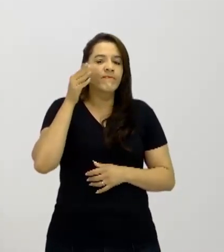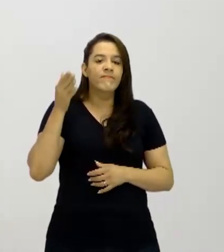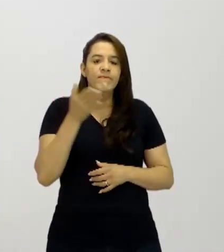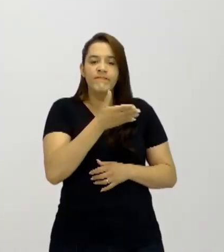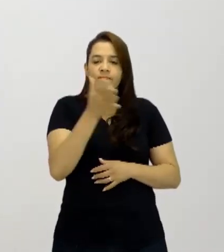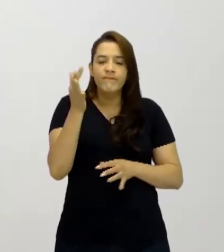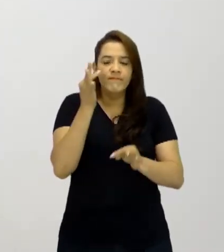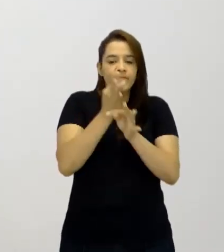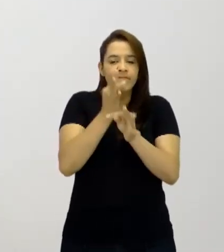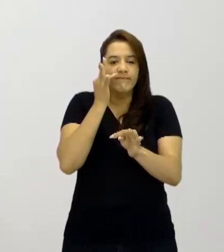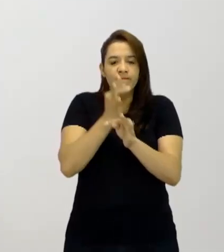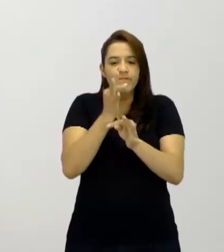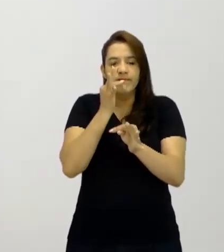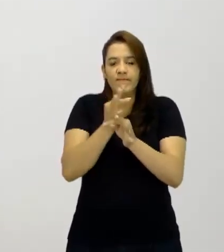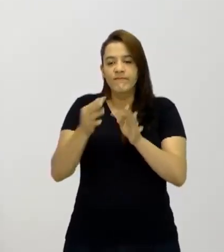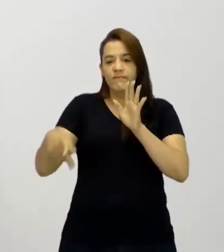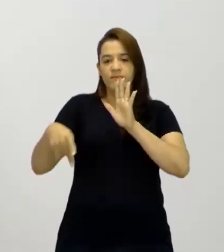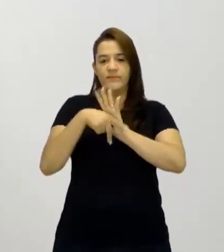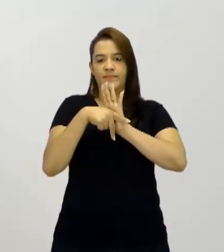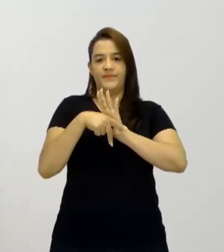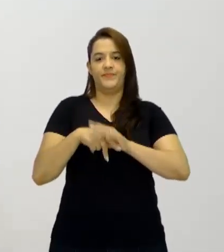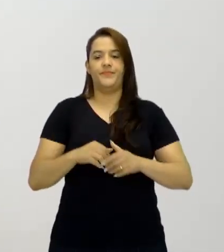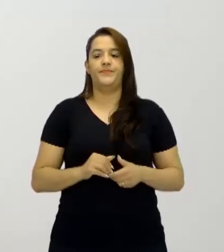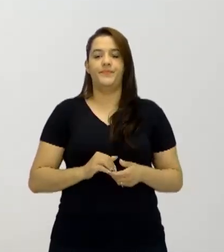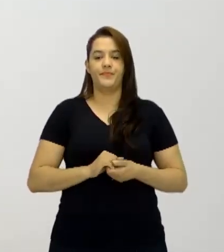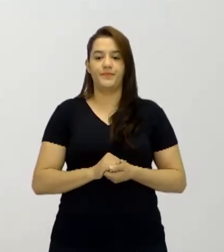de geografia física mesmo. Olha só.